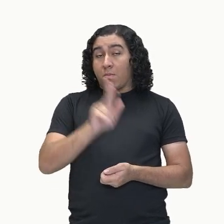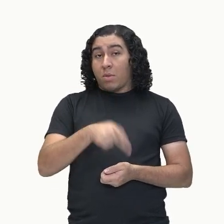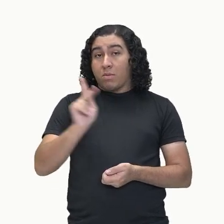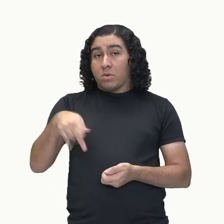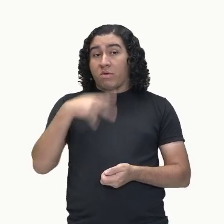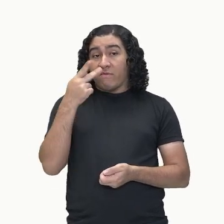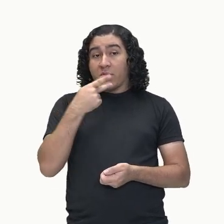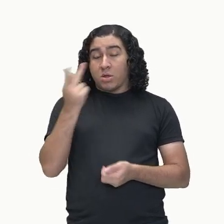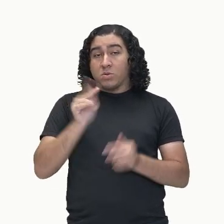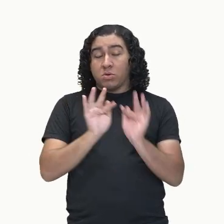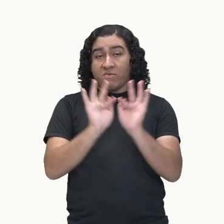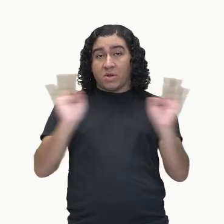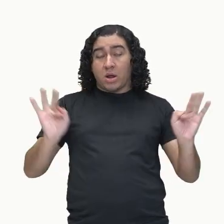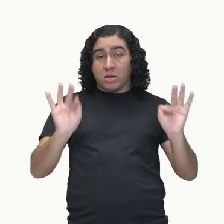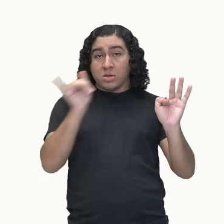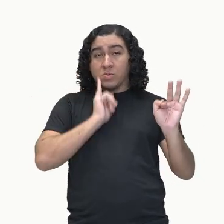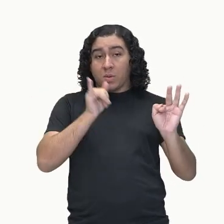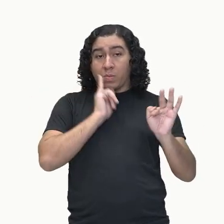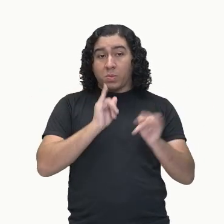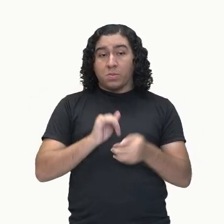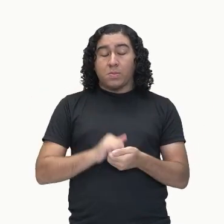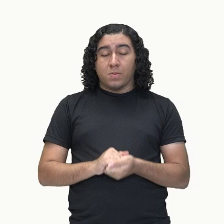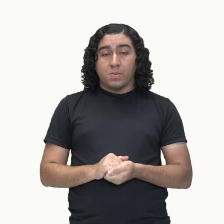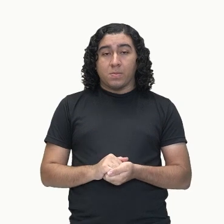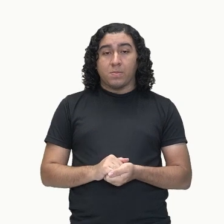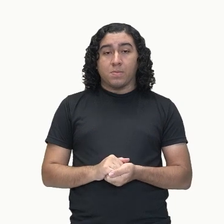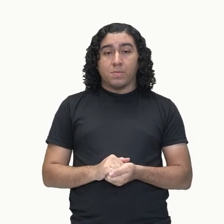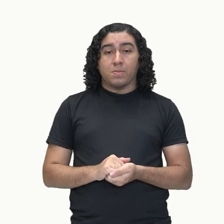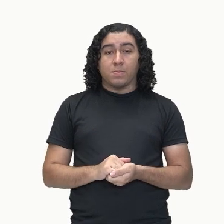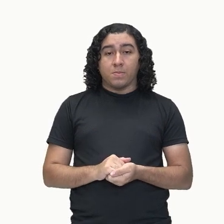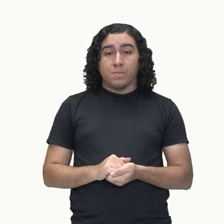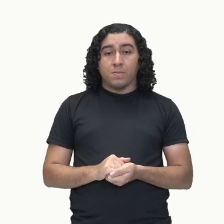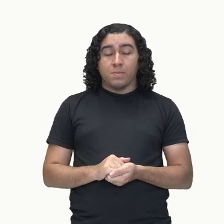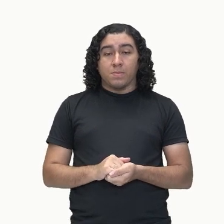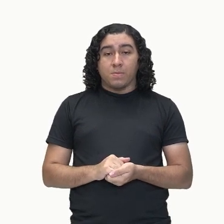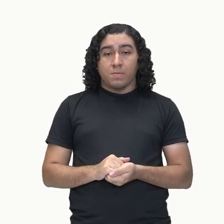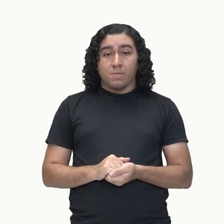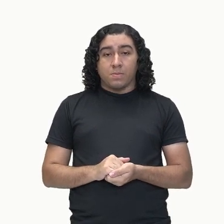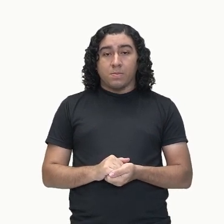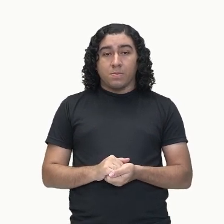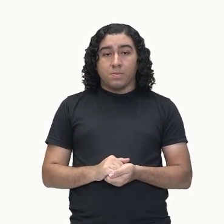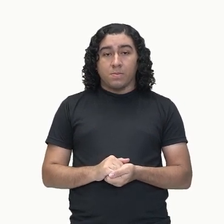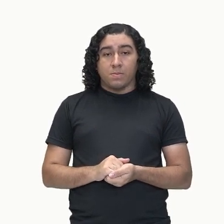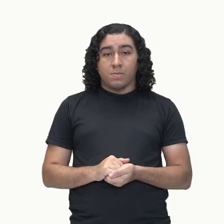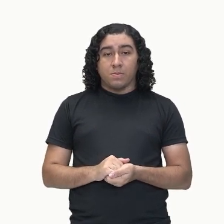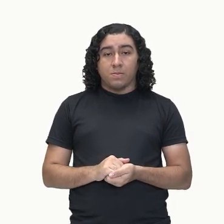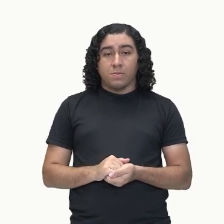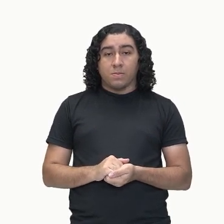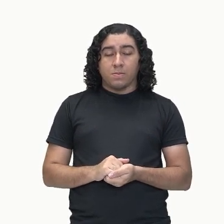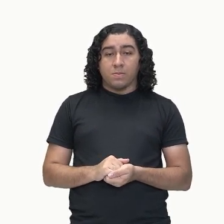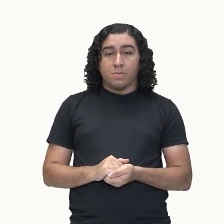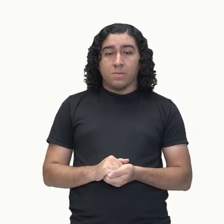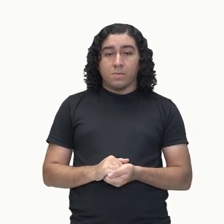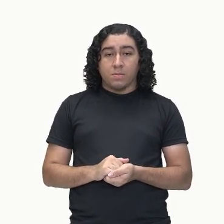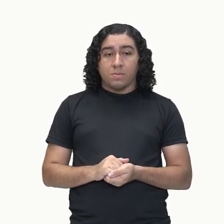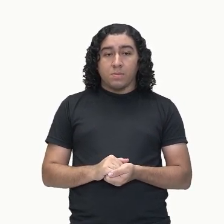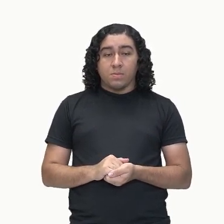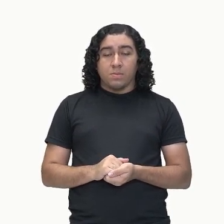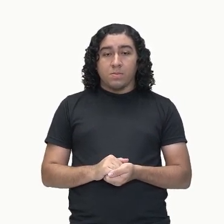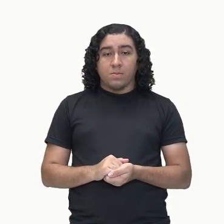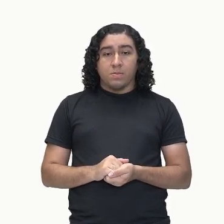meor Que tal Persona então então escreveria né tu escas vros